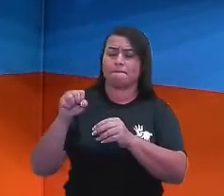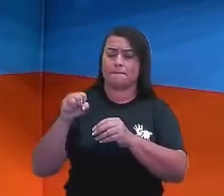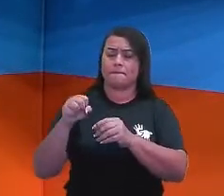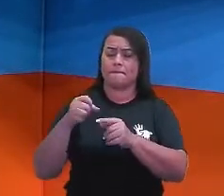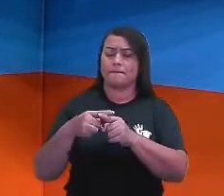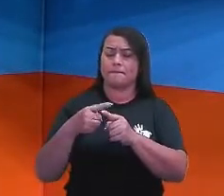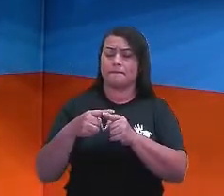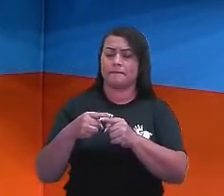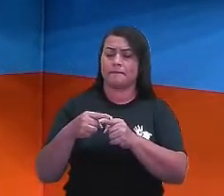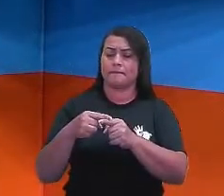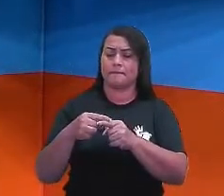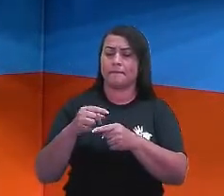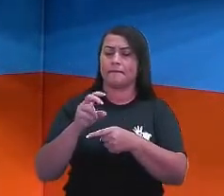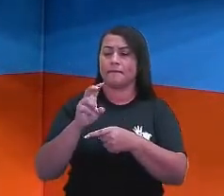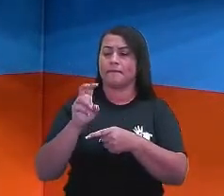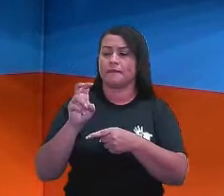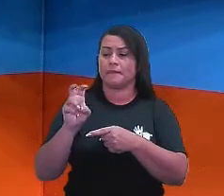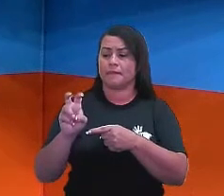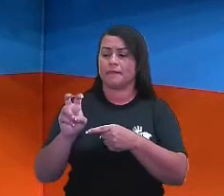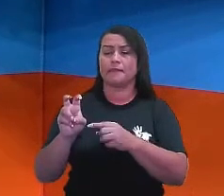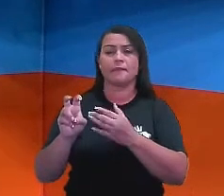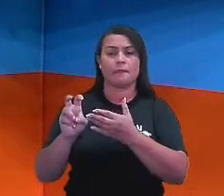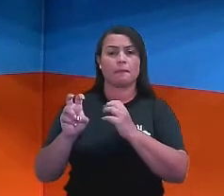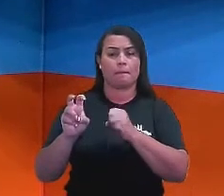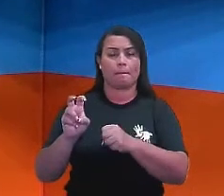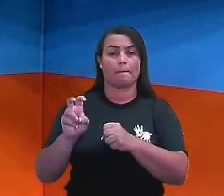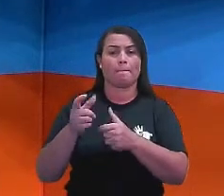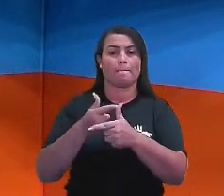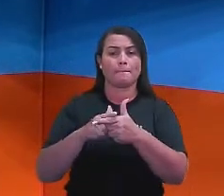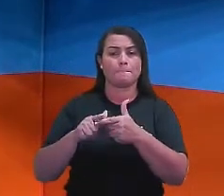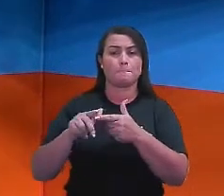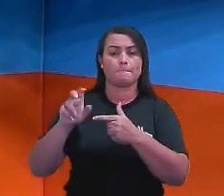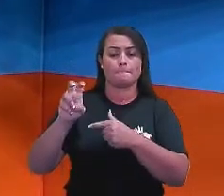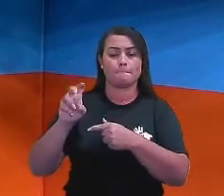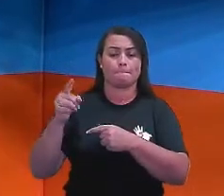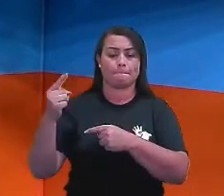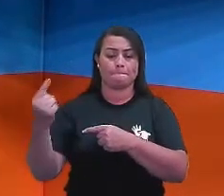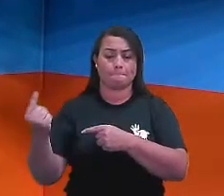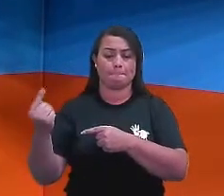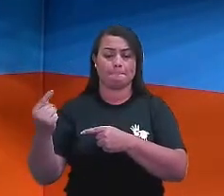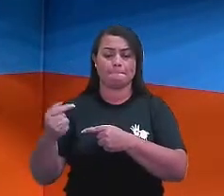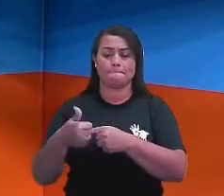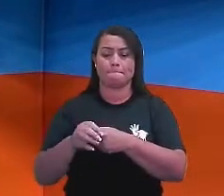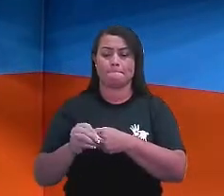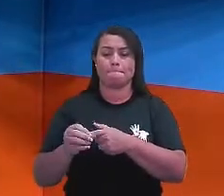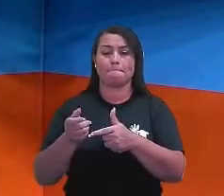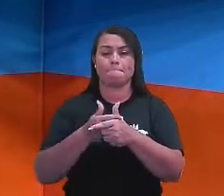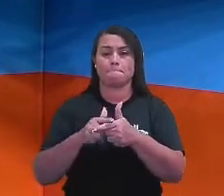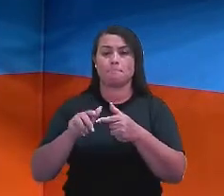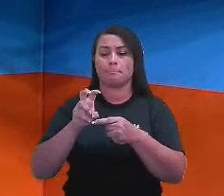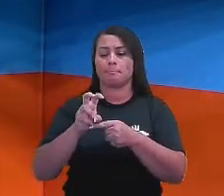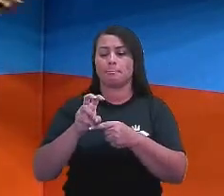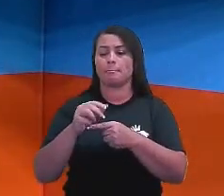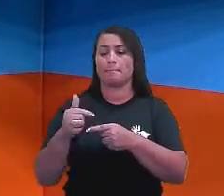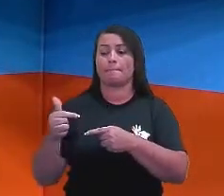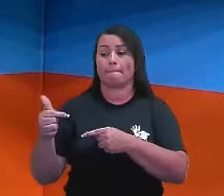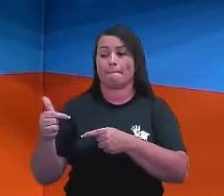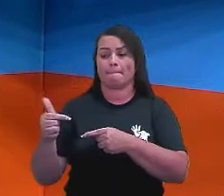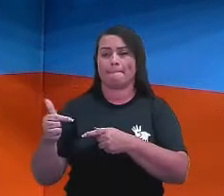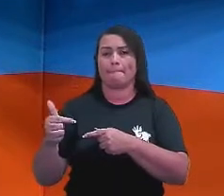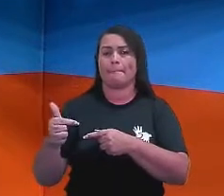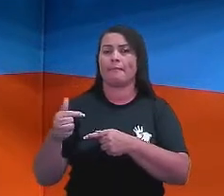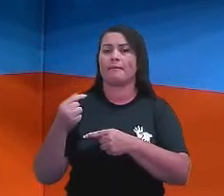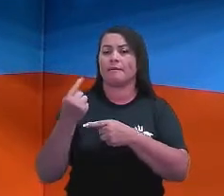são múltiplos. Então, ó, 5 eu posso dividir por 5, que vai me dar 1. E 10 dividido por 5 vai dar 2. Que